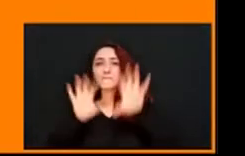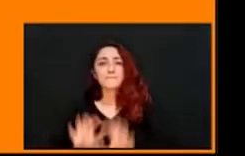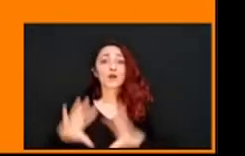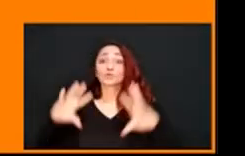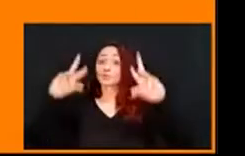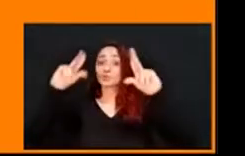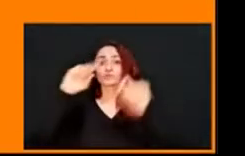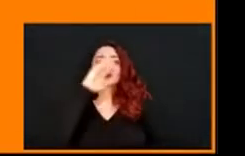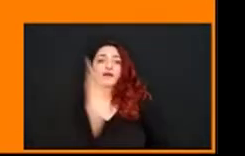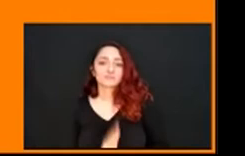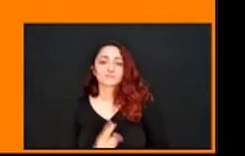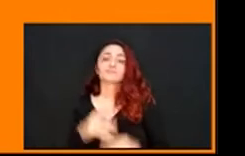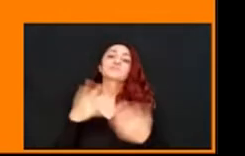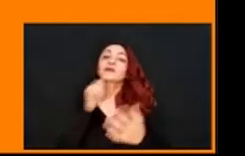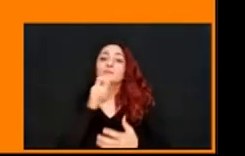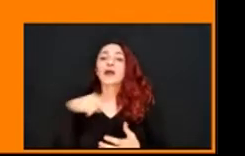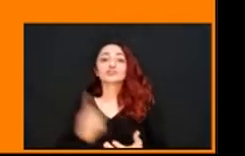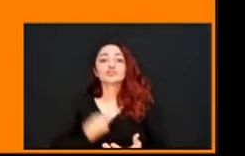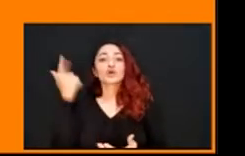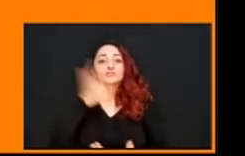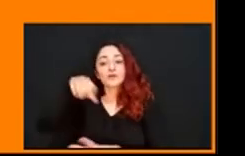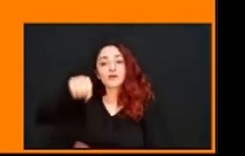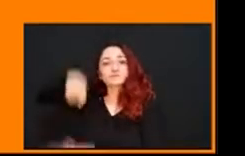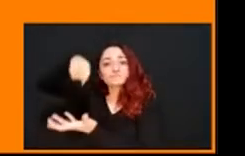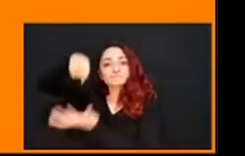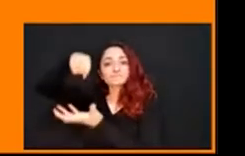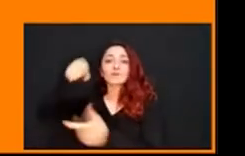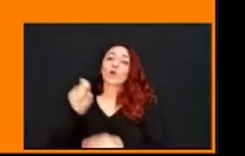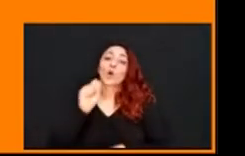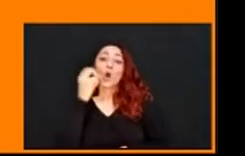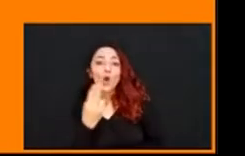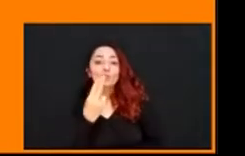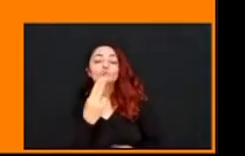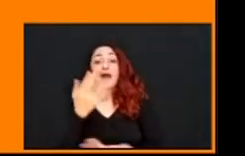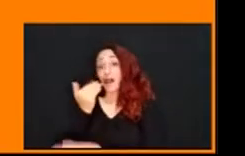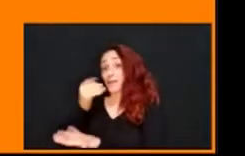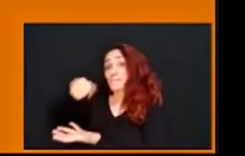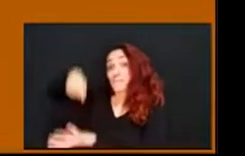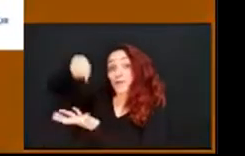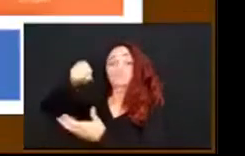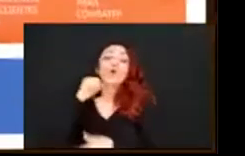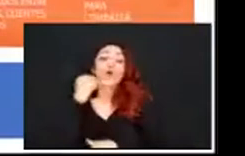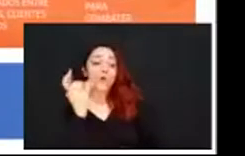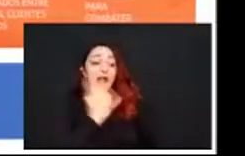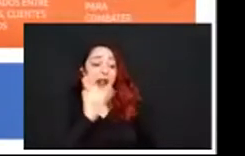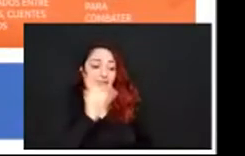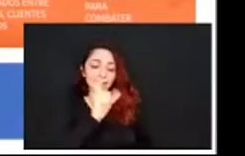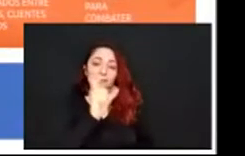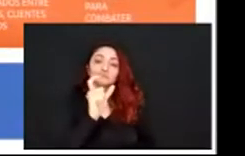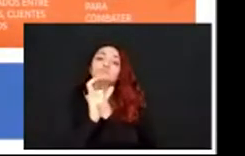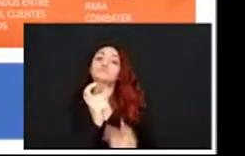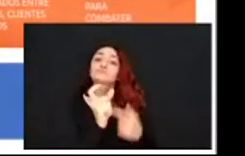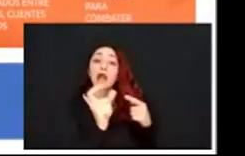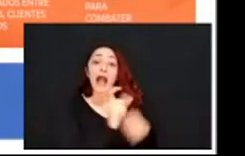cestas físicas ou mesmo cartões de vale-alimentação para que as pessoas pudessem alcançar obviamente a